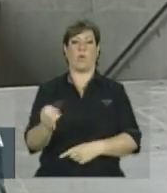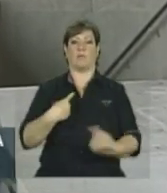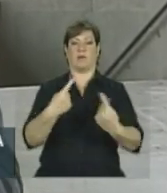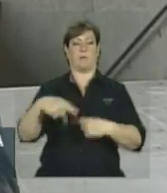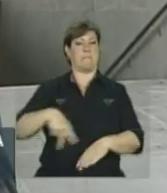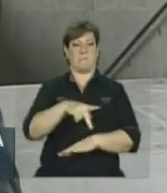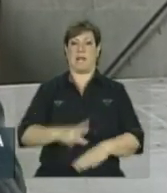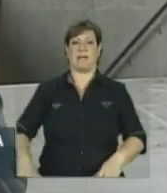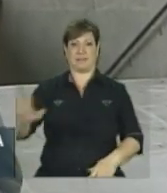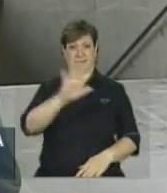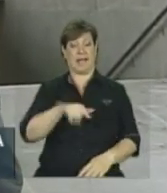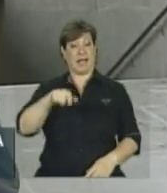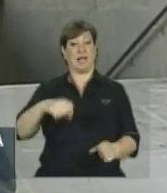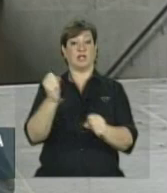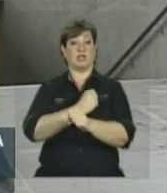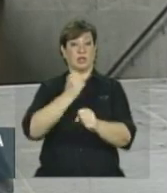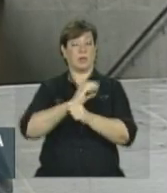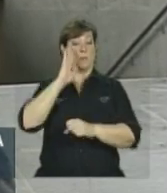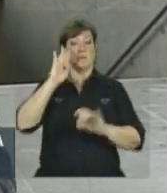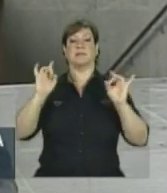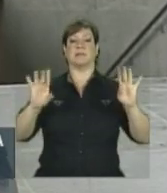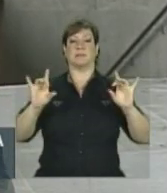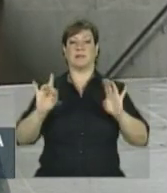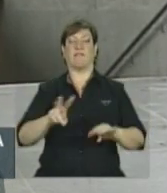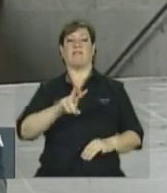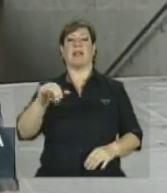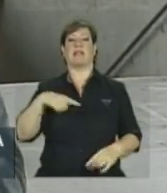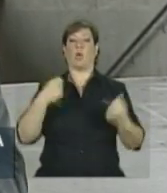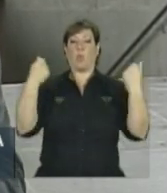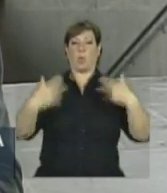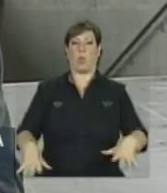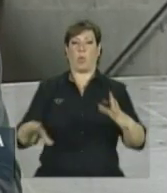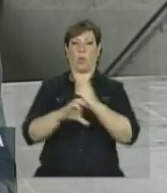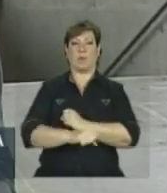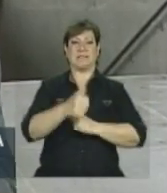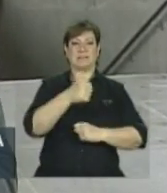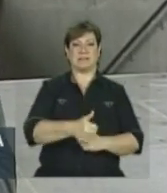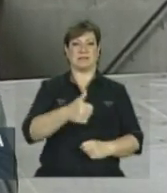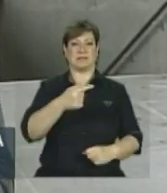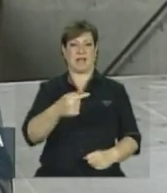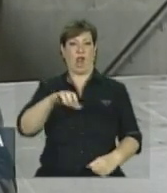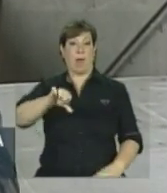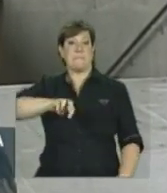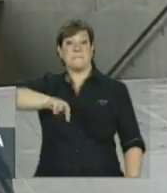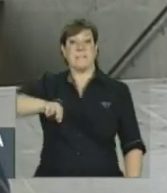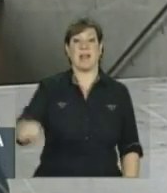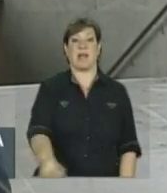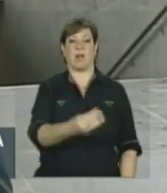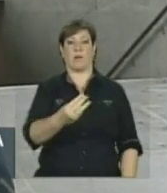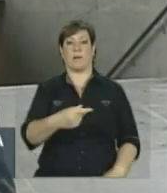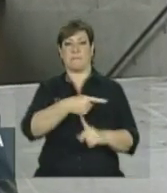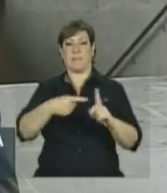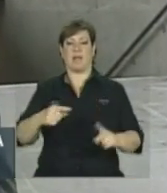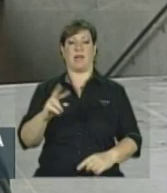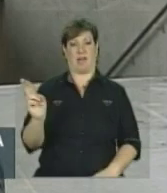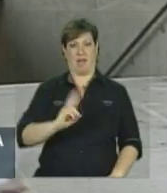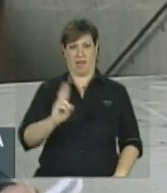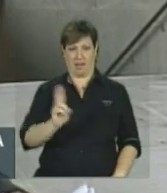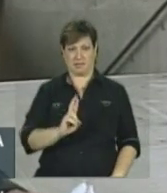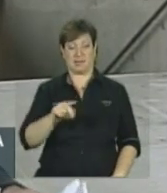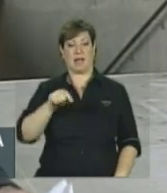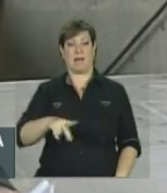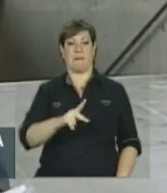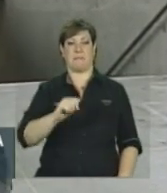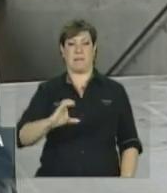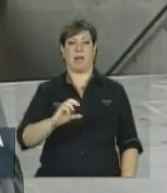no país. Esta obra, especificamente, vai ter um custo de 179 milhões e meio de reais. Agora, o